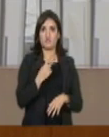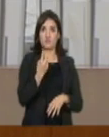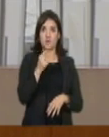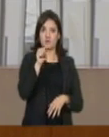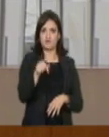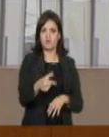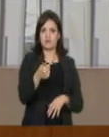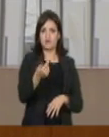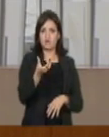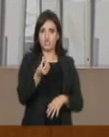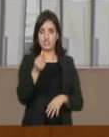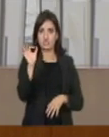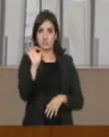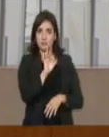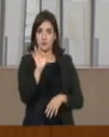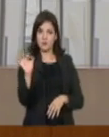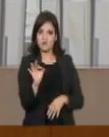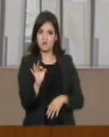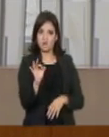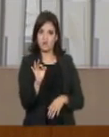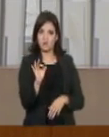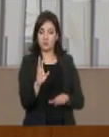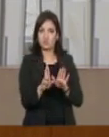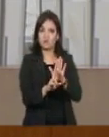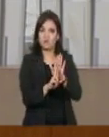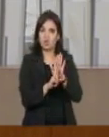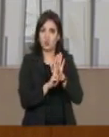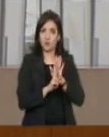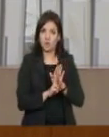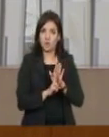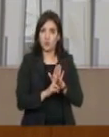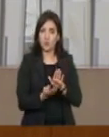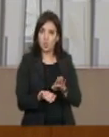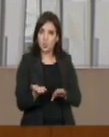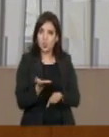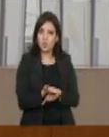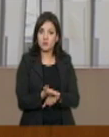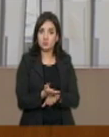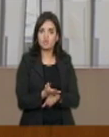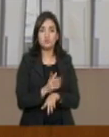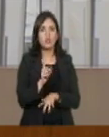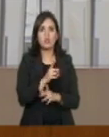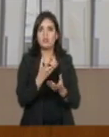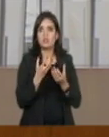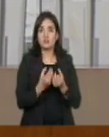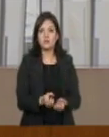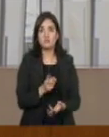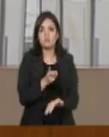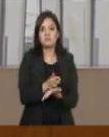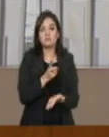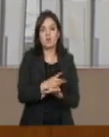2,76% dos recursos e negaram provimento em